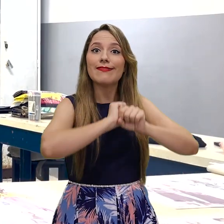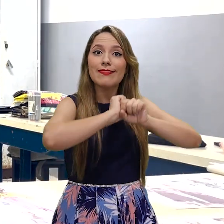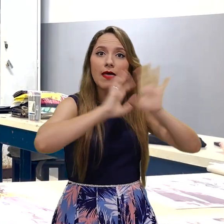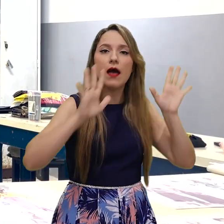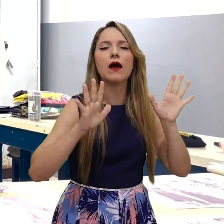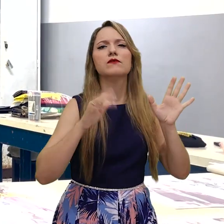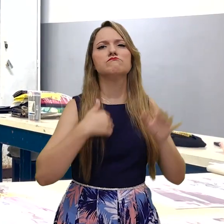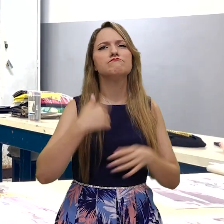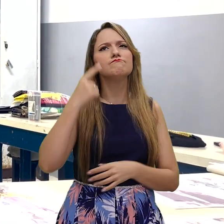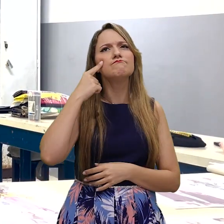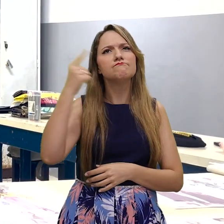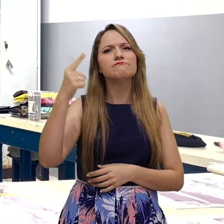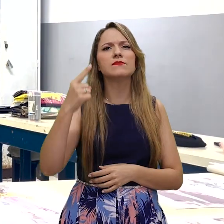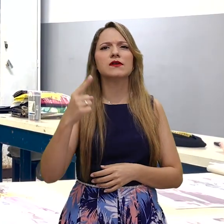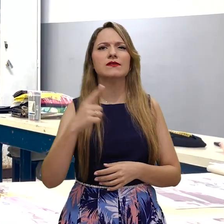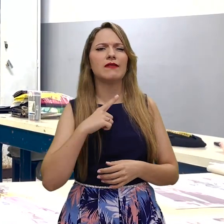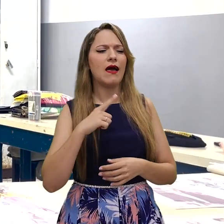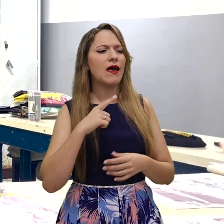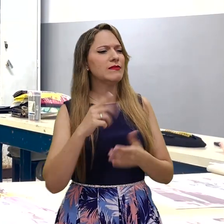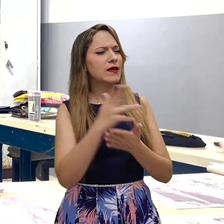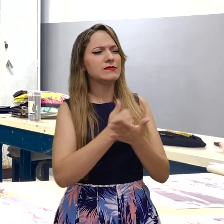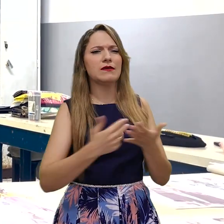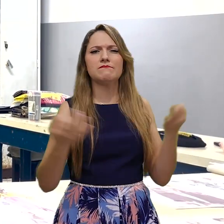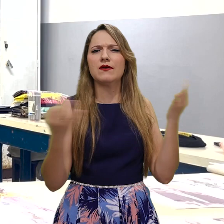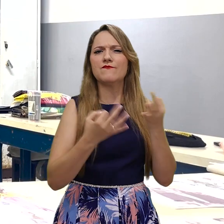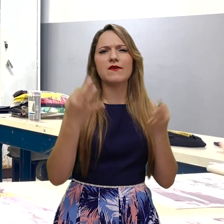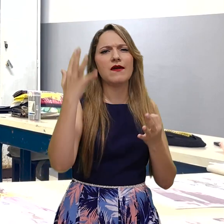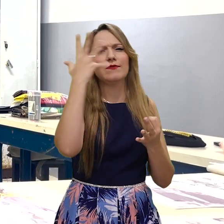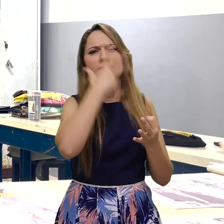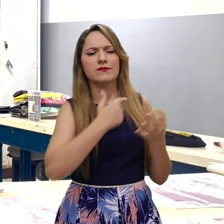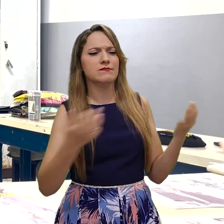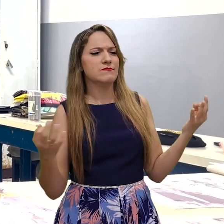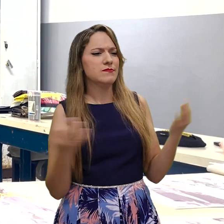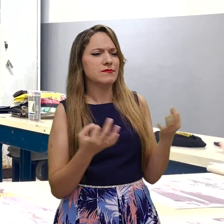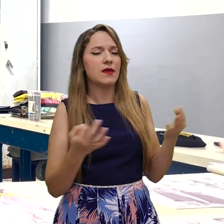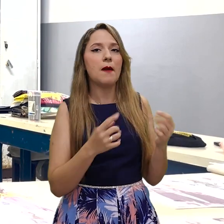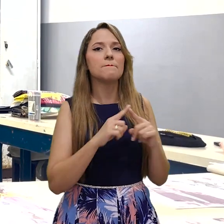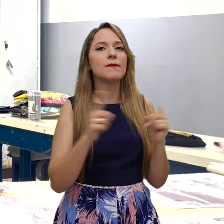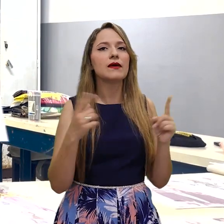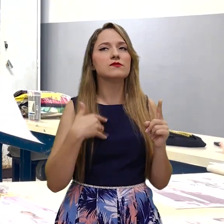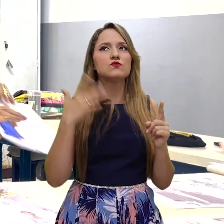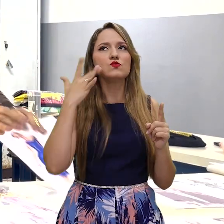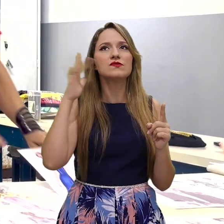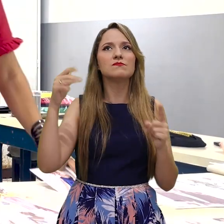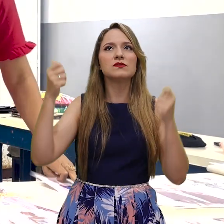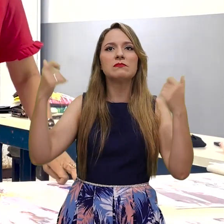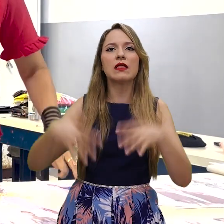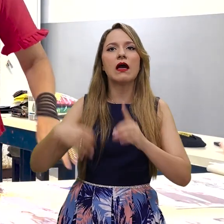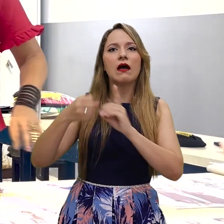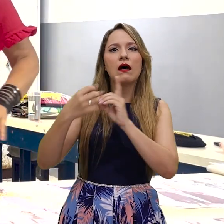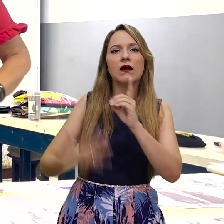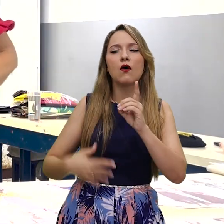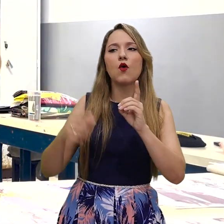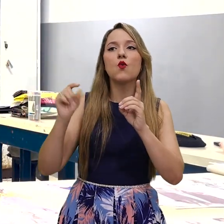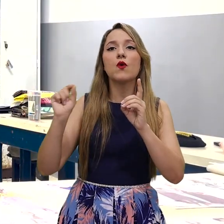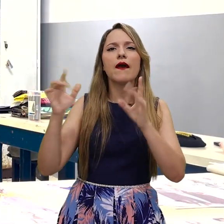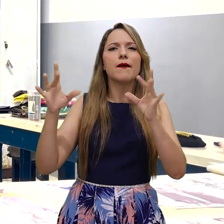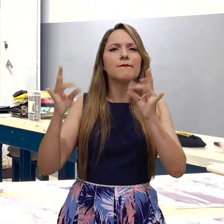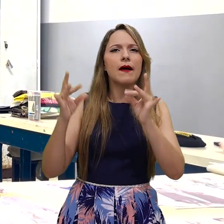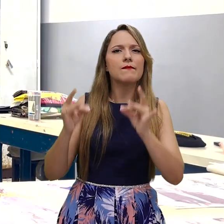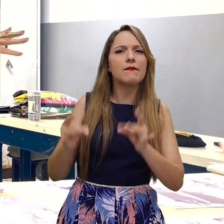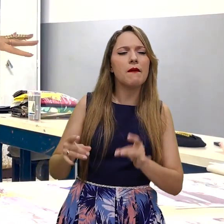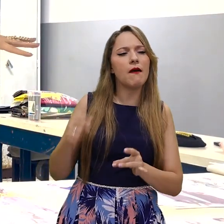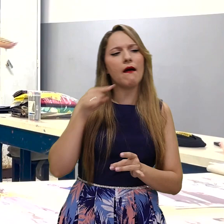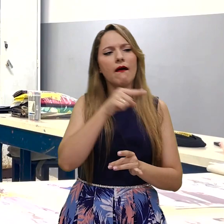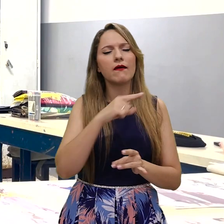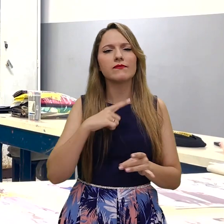desenho lindo e maravilhoso e não entender nada. Porque o desenho de moda você precisa transmitir a sua ideia. E aí talvez você esteja perguntando,